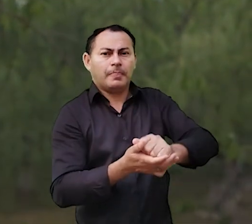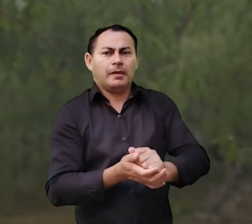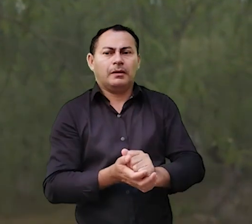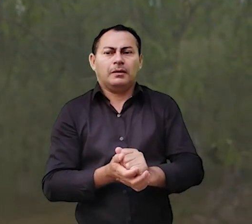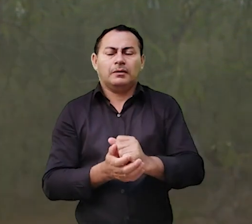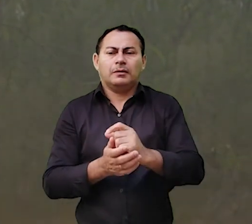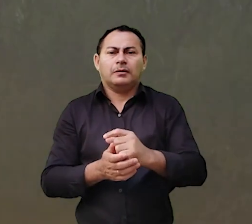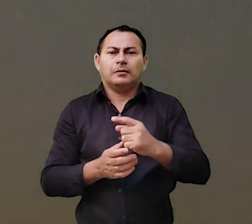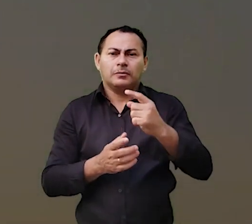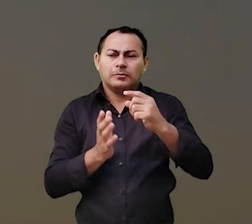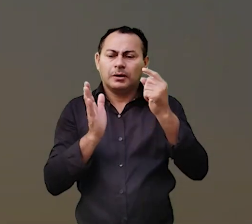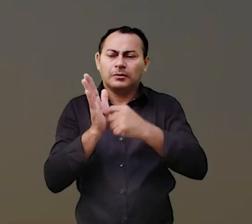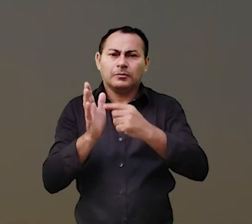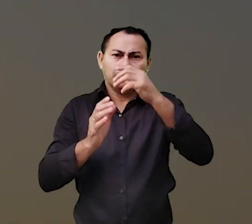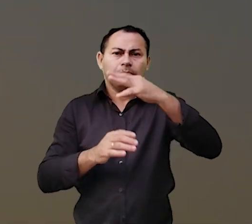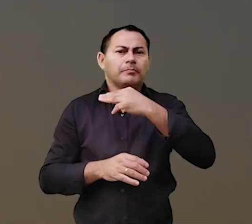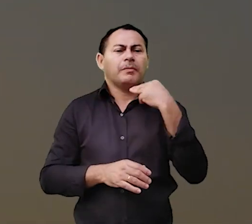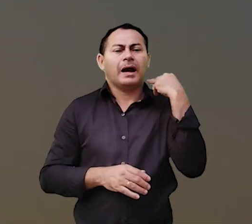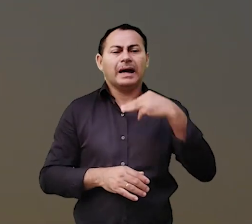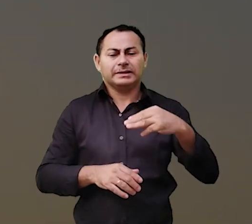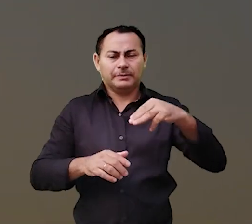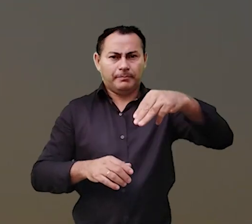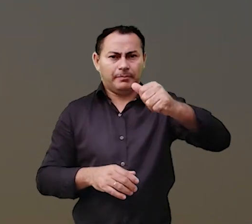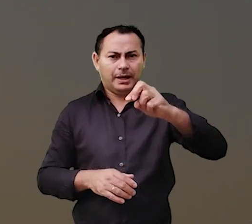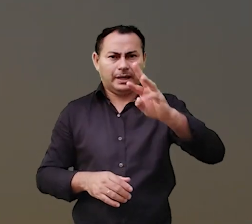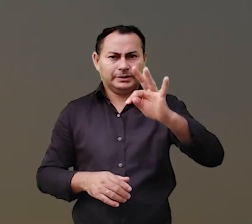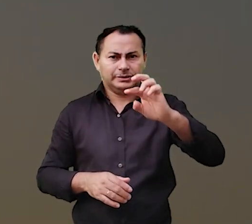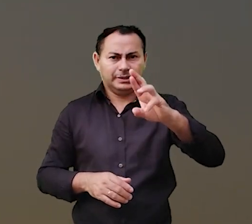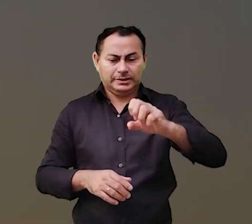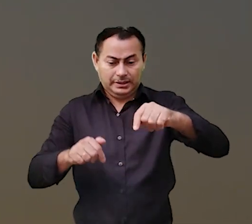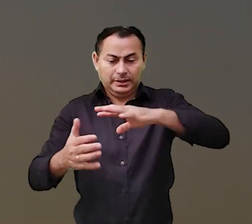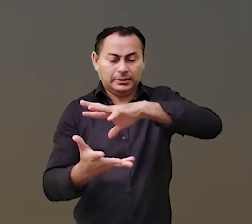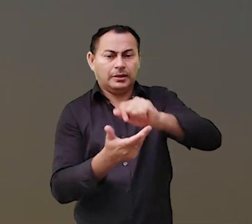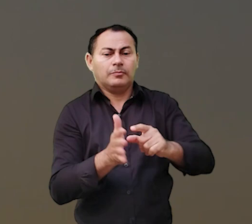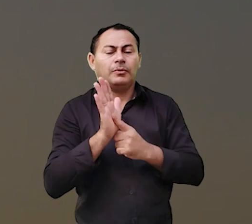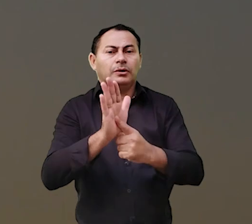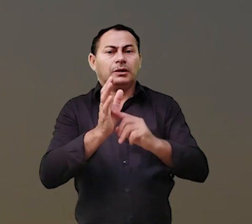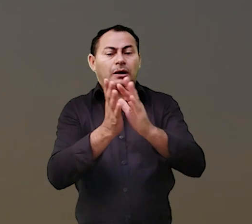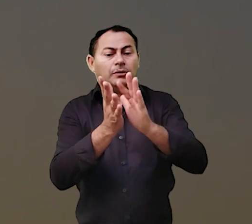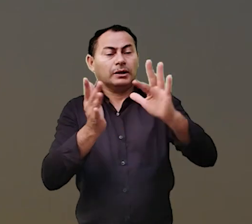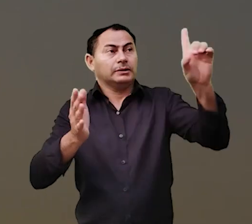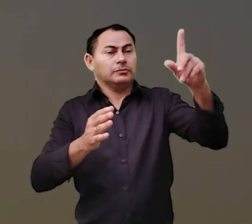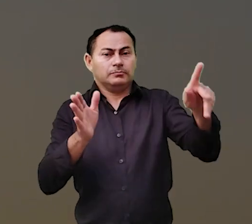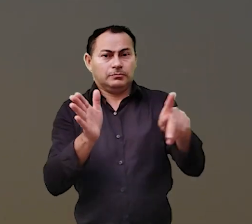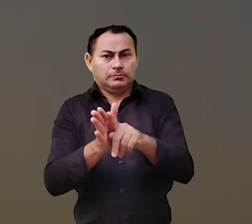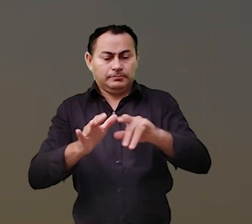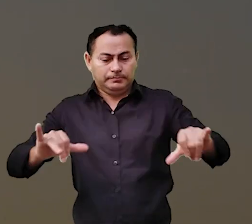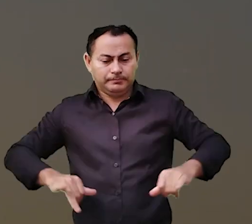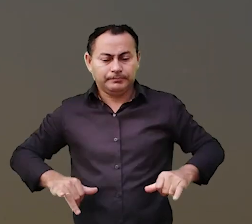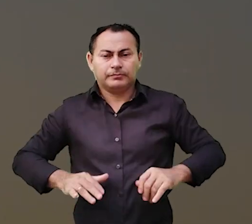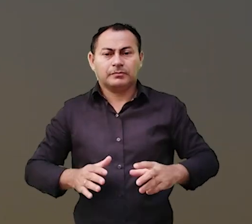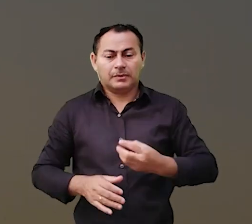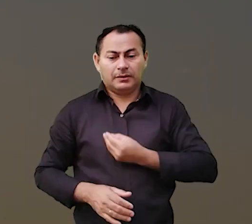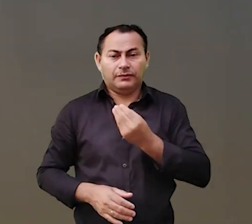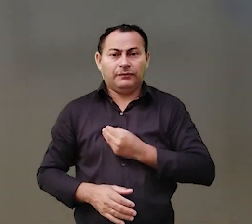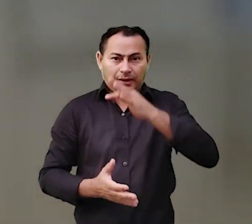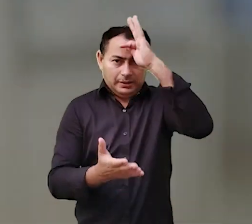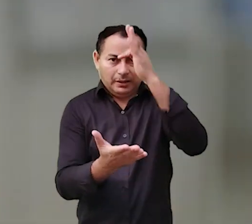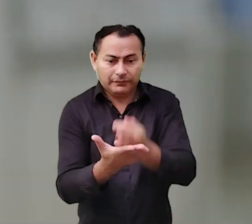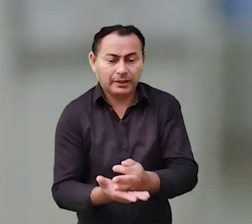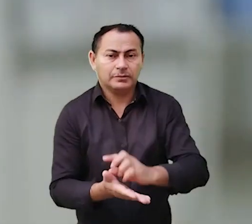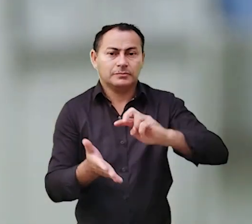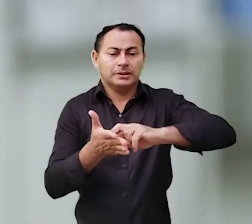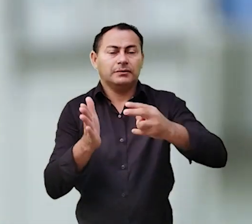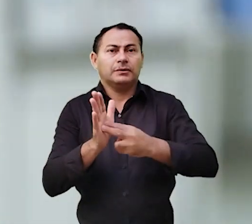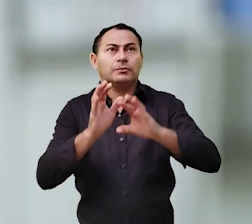Os mártires da fé sacrificaram para mostrar ao mundo a glória de Deus através de seu próprio sofrimento. Caminhar na fé não